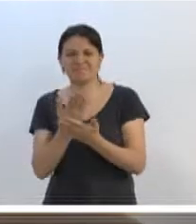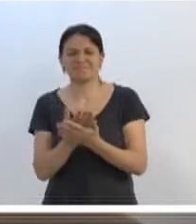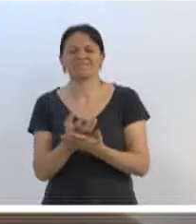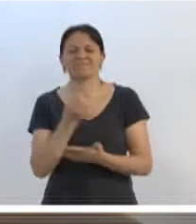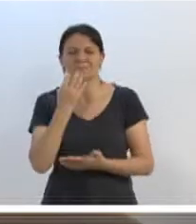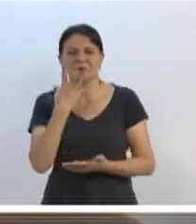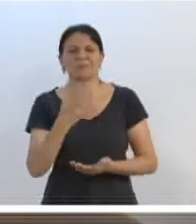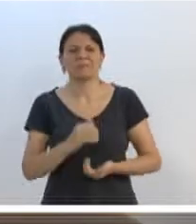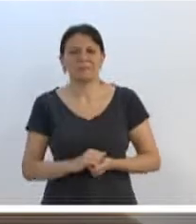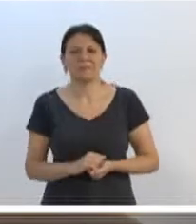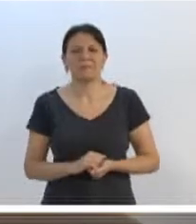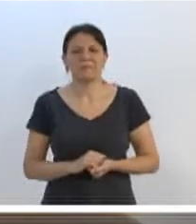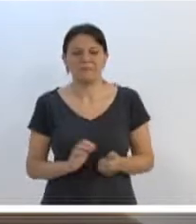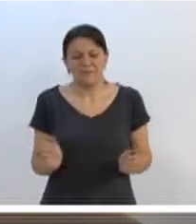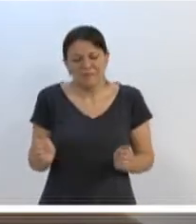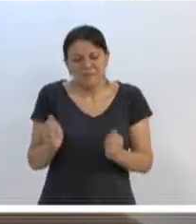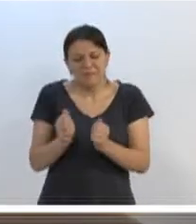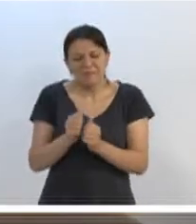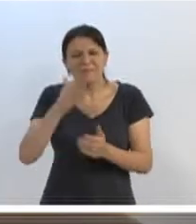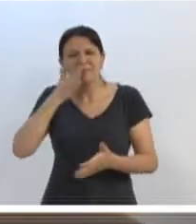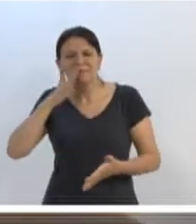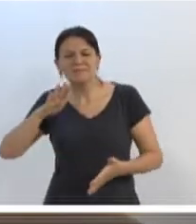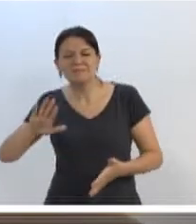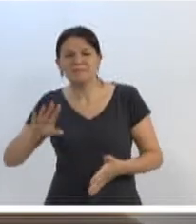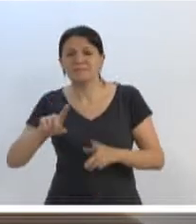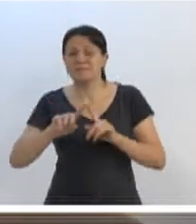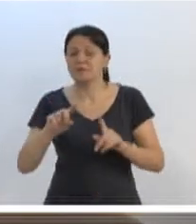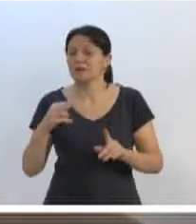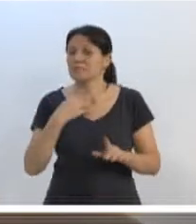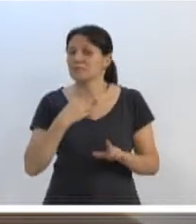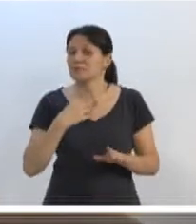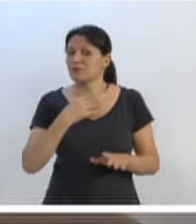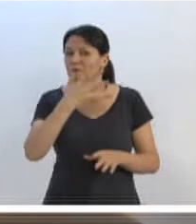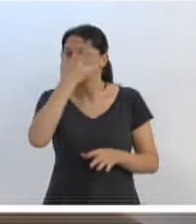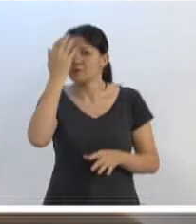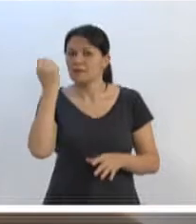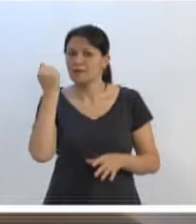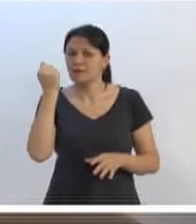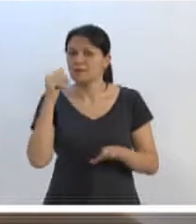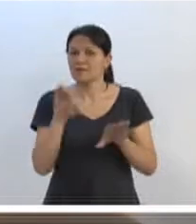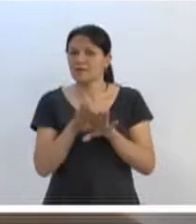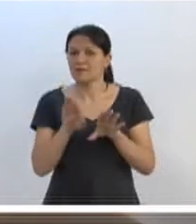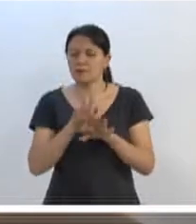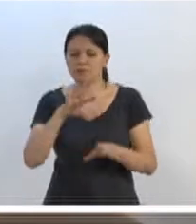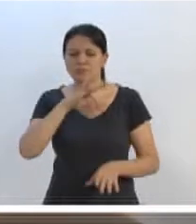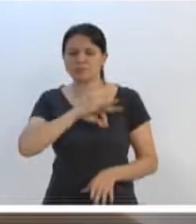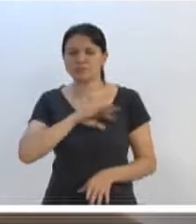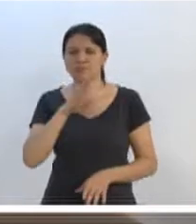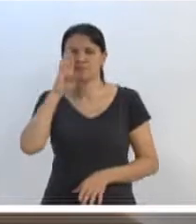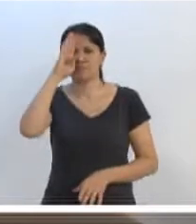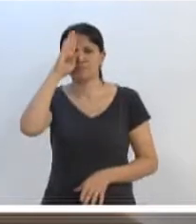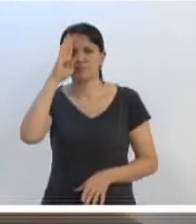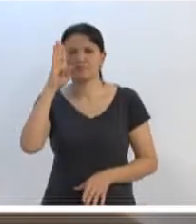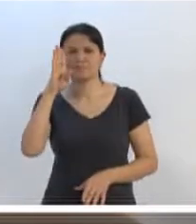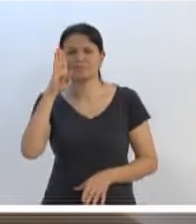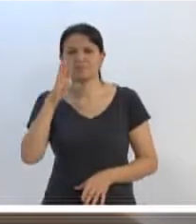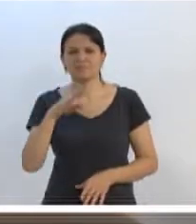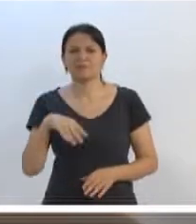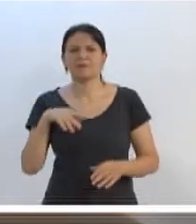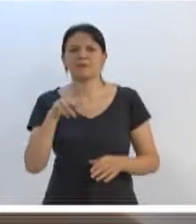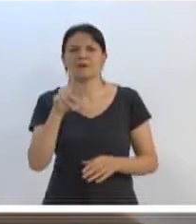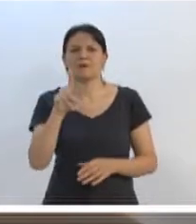bom, se aproximando das crianças. Mas também eu não posso esquecer de falar também sobre a nossa Polícia Militar, sobre o programa do